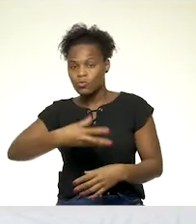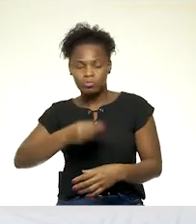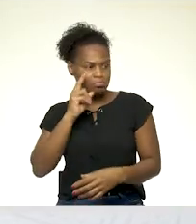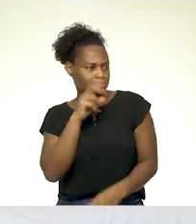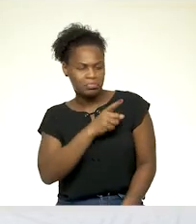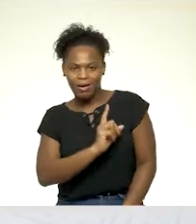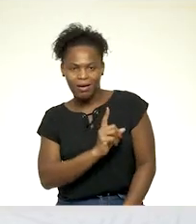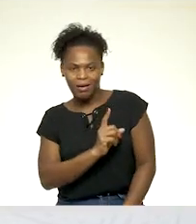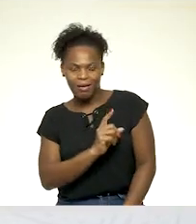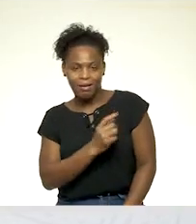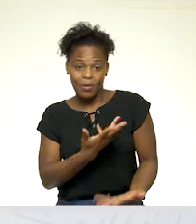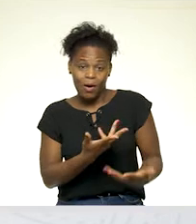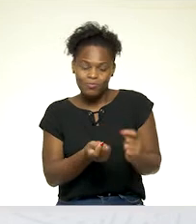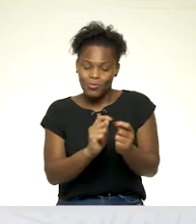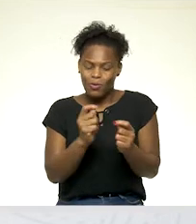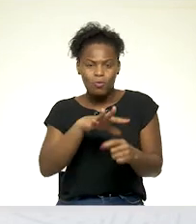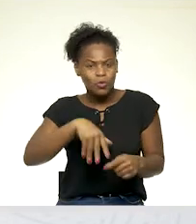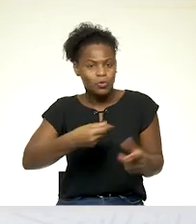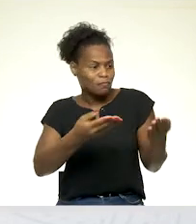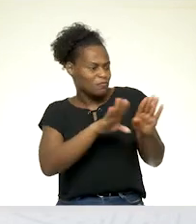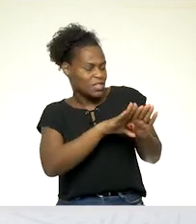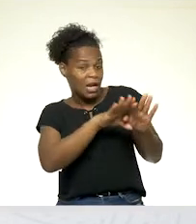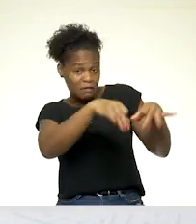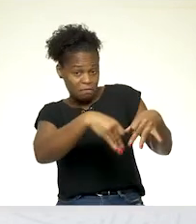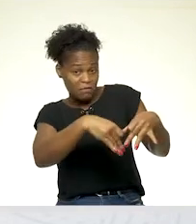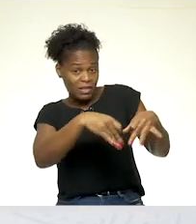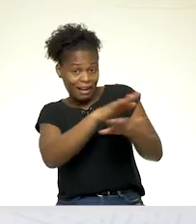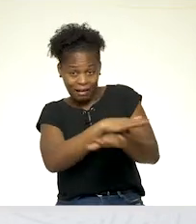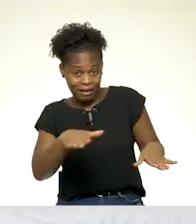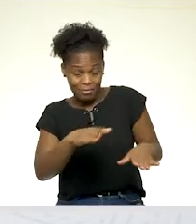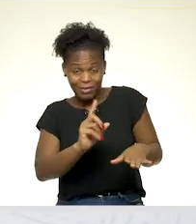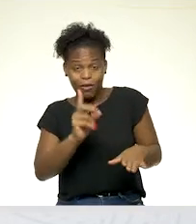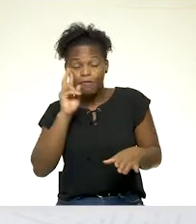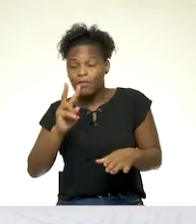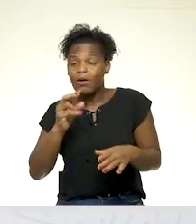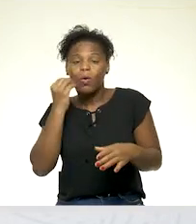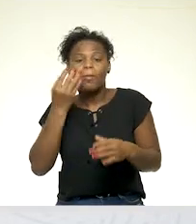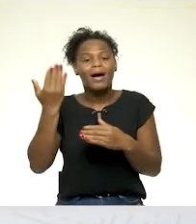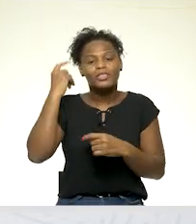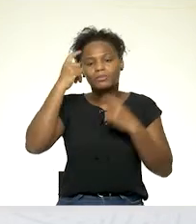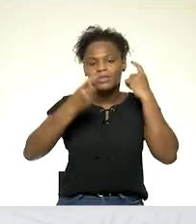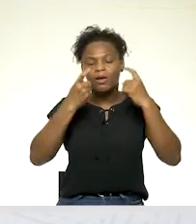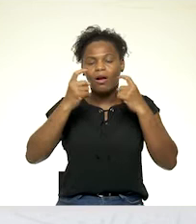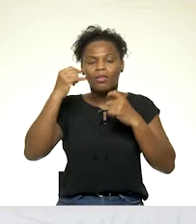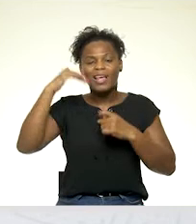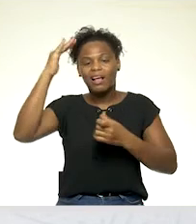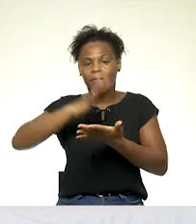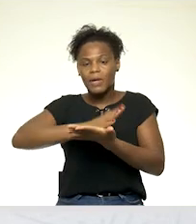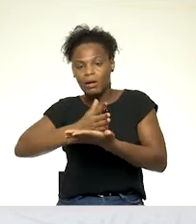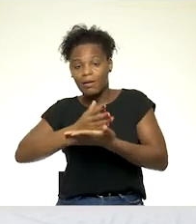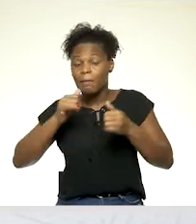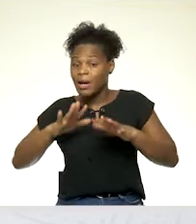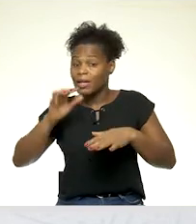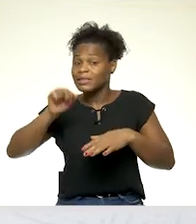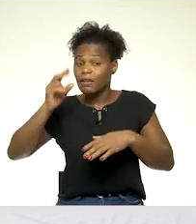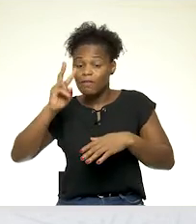visto como fechado, finito e acabado, como defendiam os pensadores da época medieval, mas